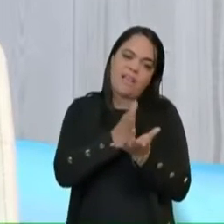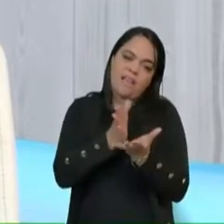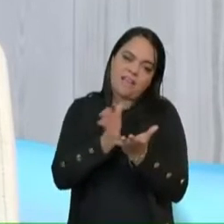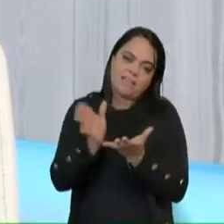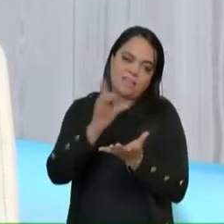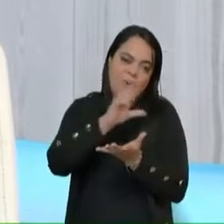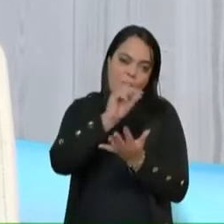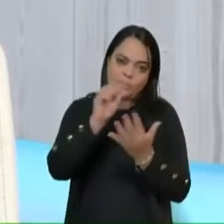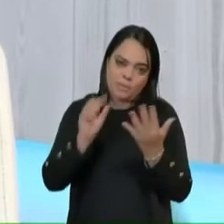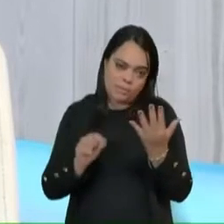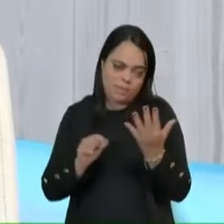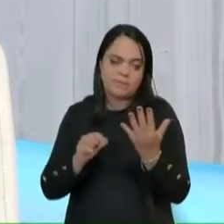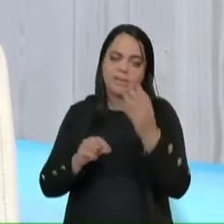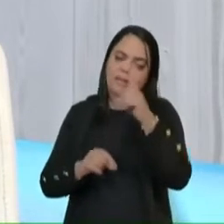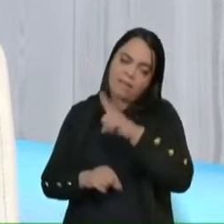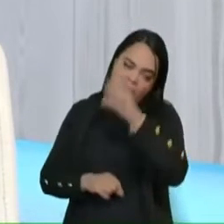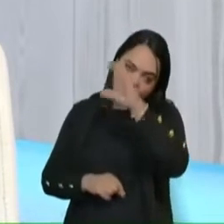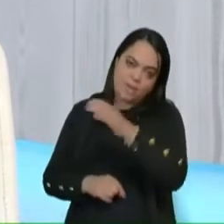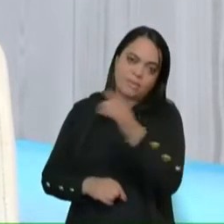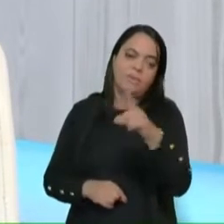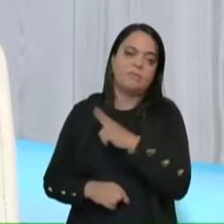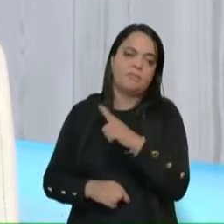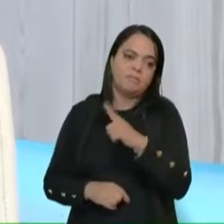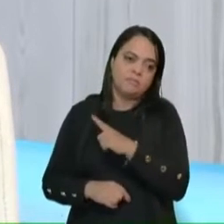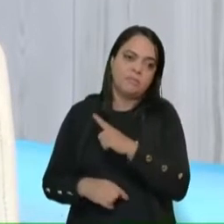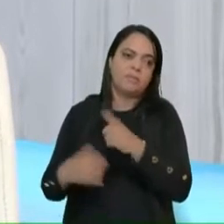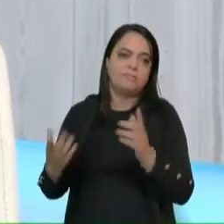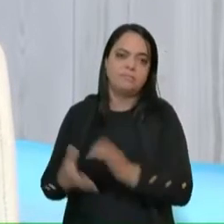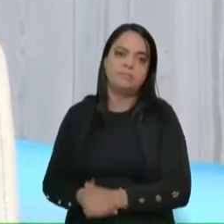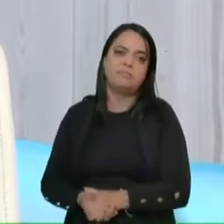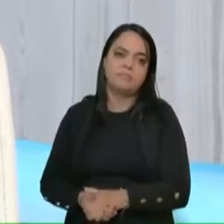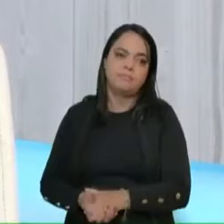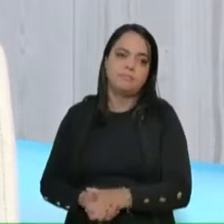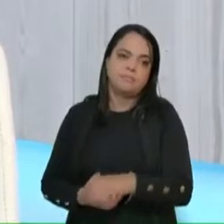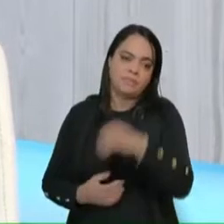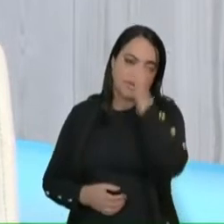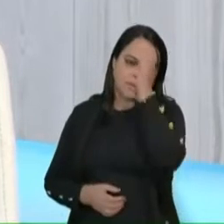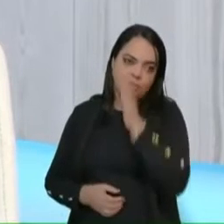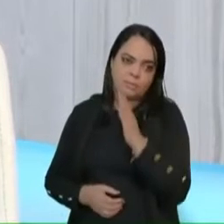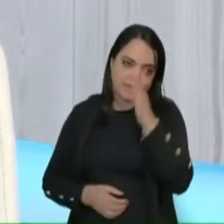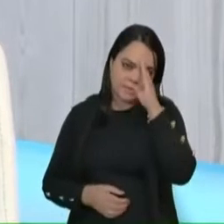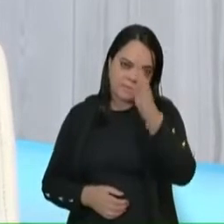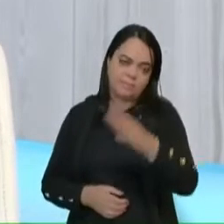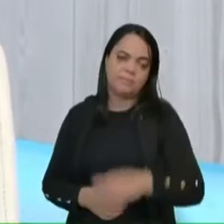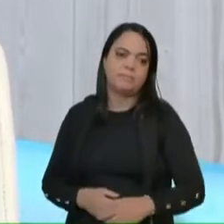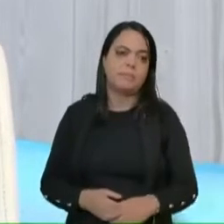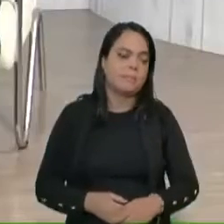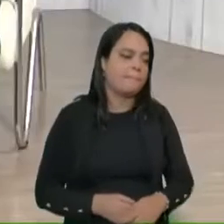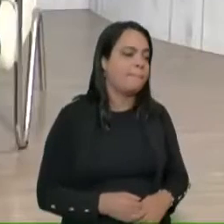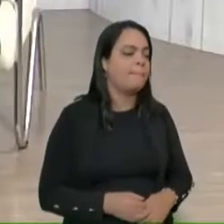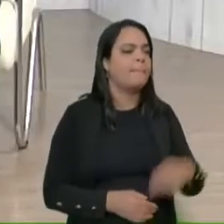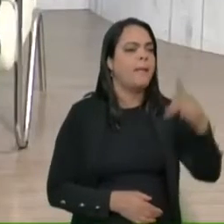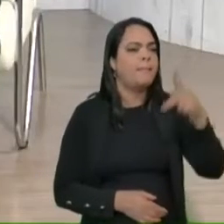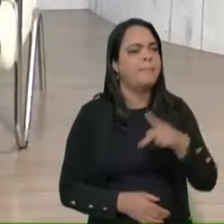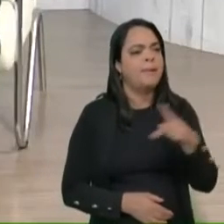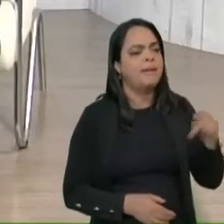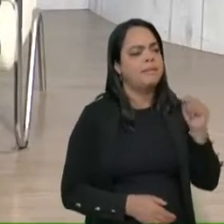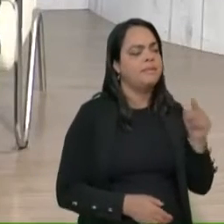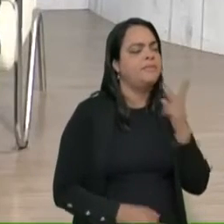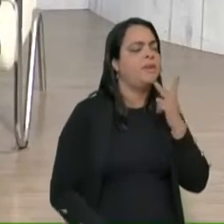opções também que que se há de professar um modo de professar a fé no Brasil especificamente Padre o senhor citou